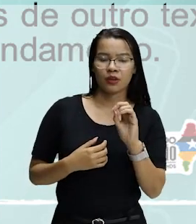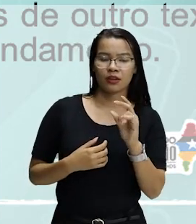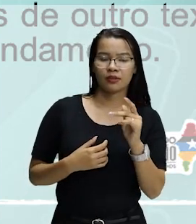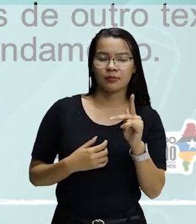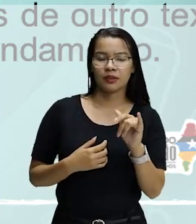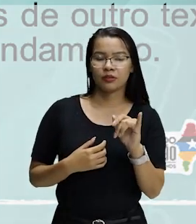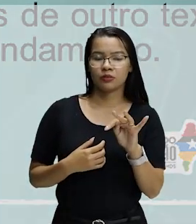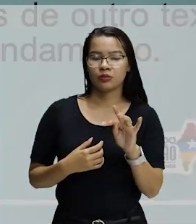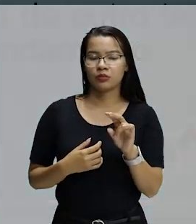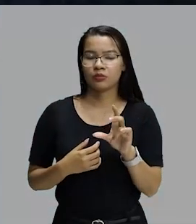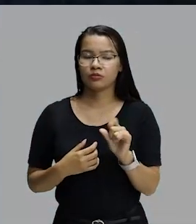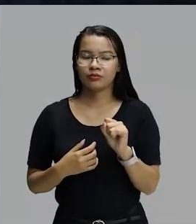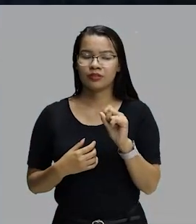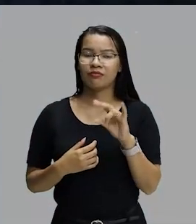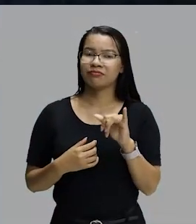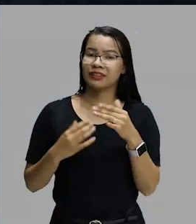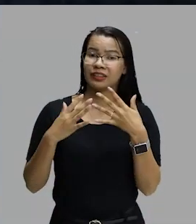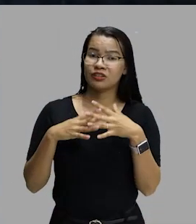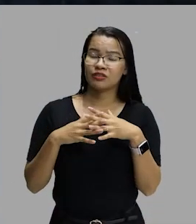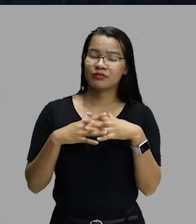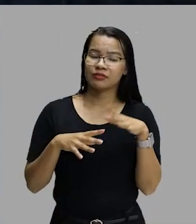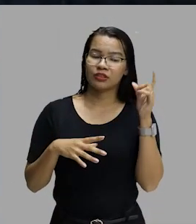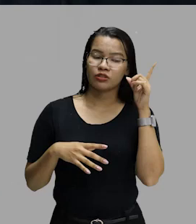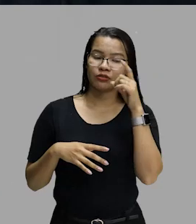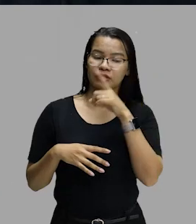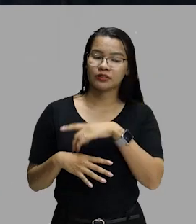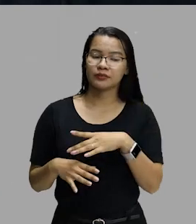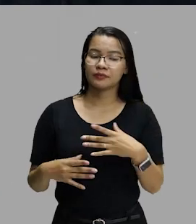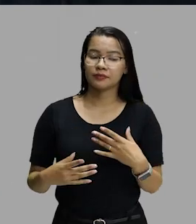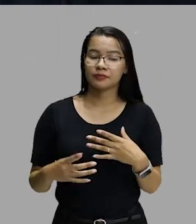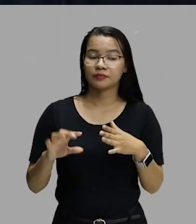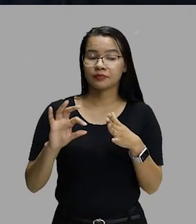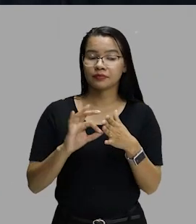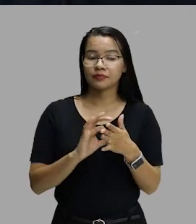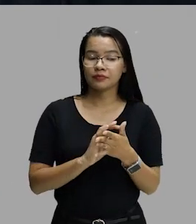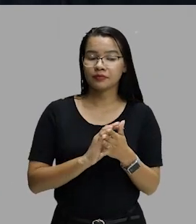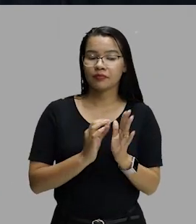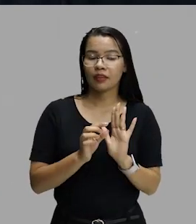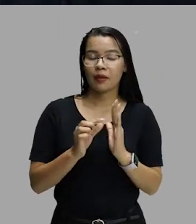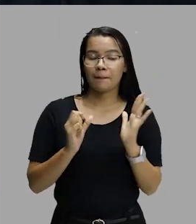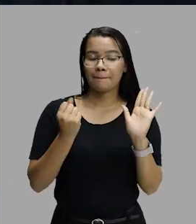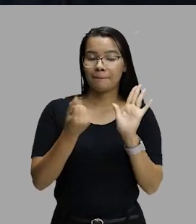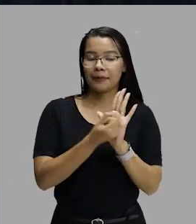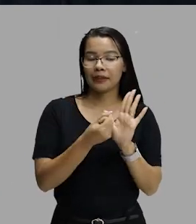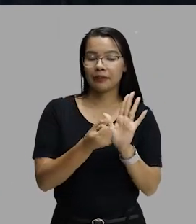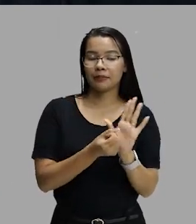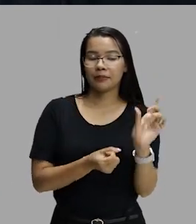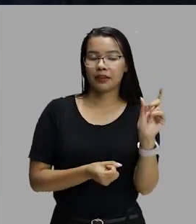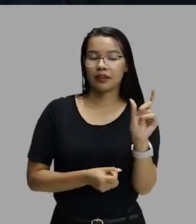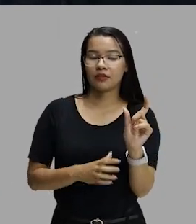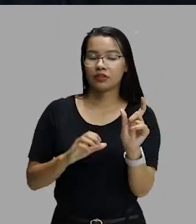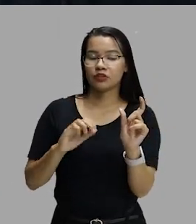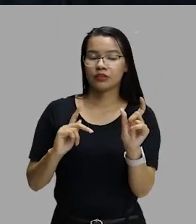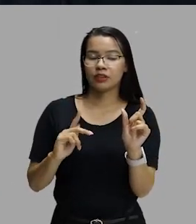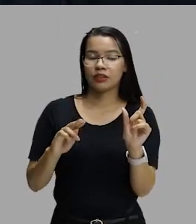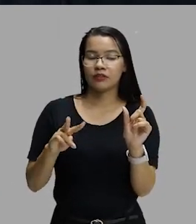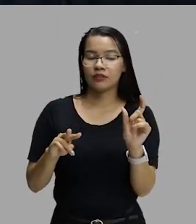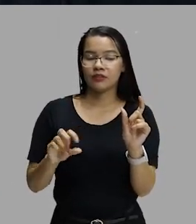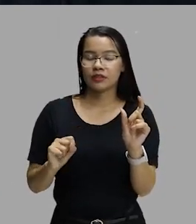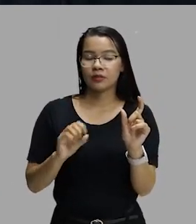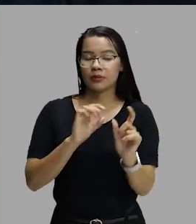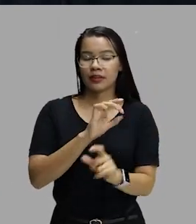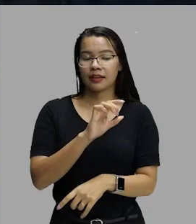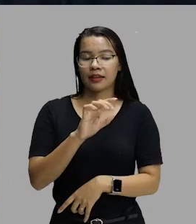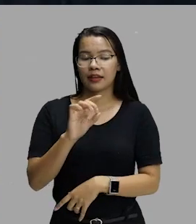cuidado. Sublinhe as palavras-chave, como cada etapa, pensar nas principais palavras do